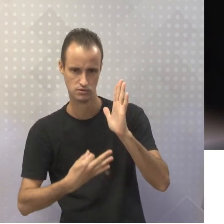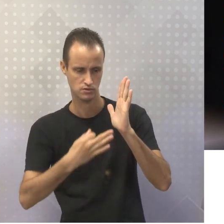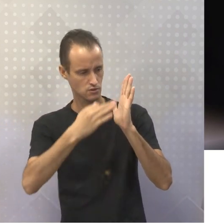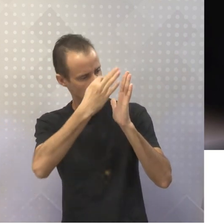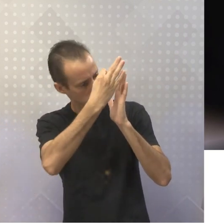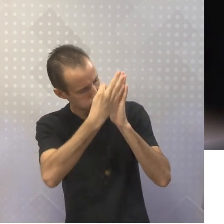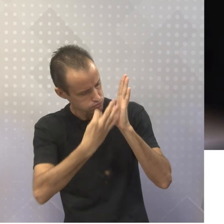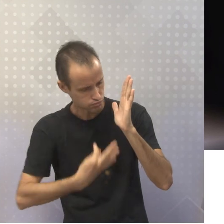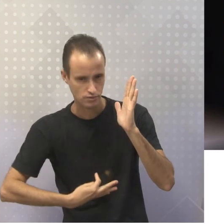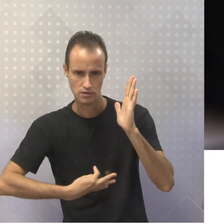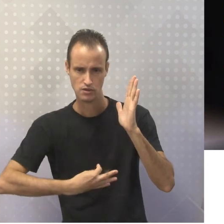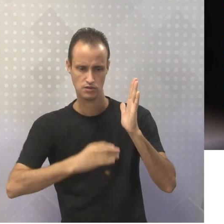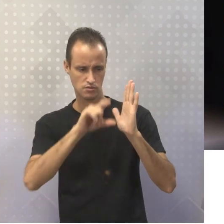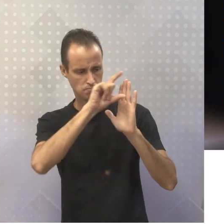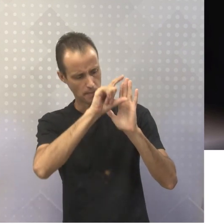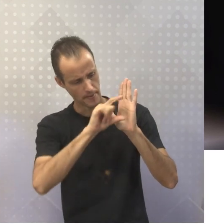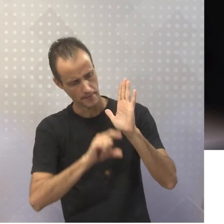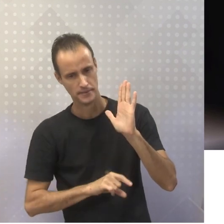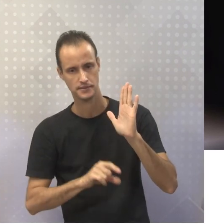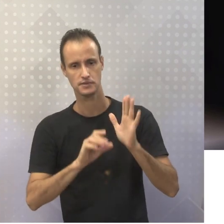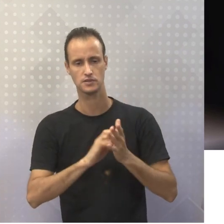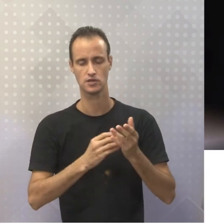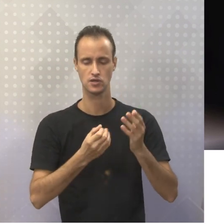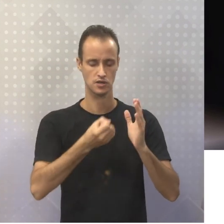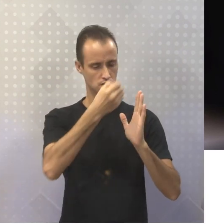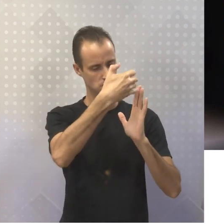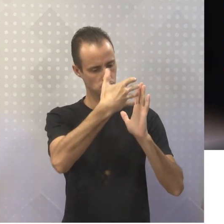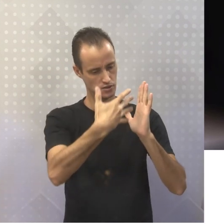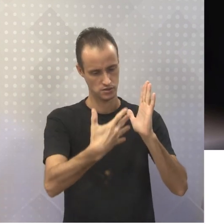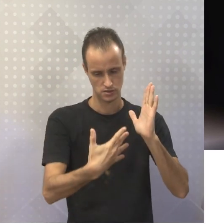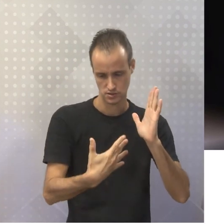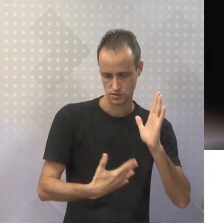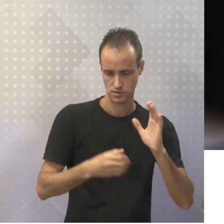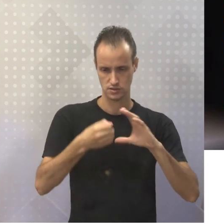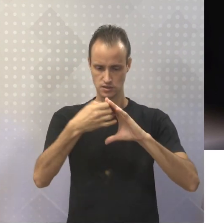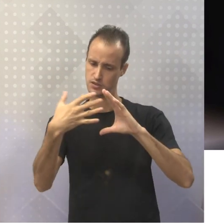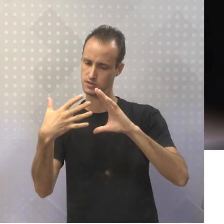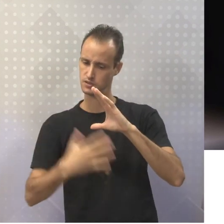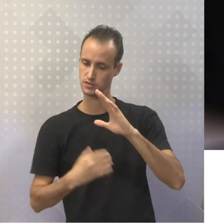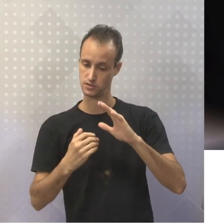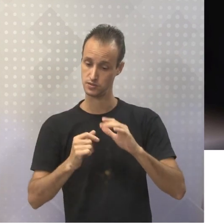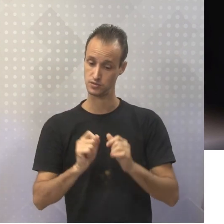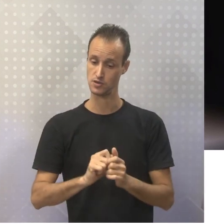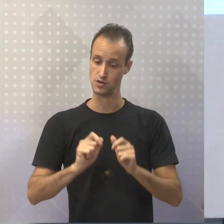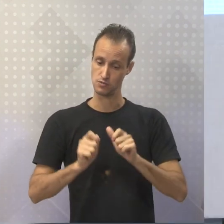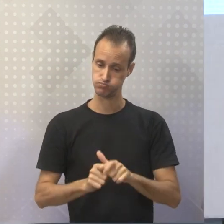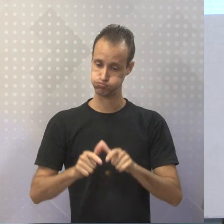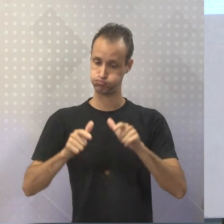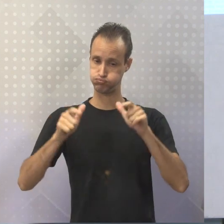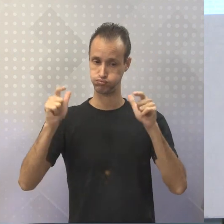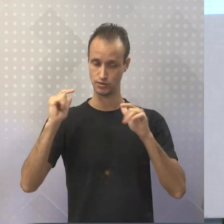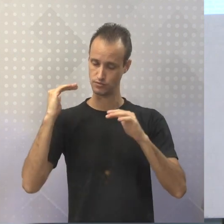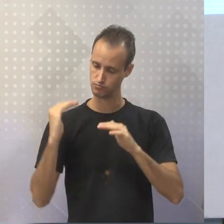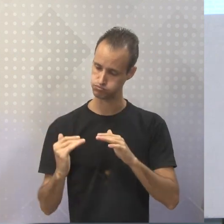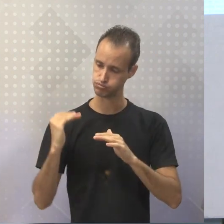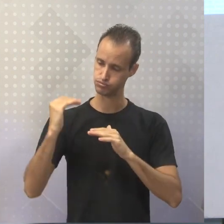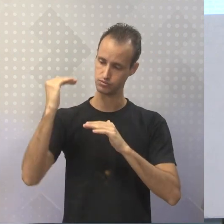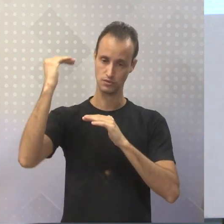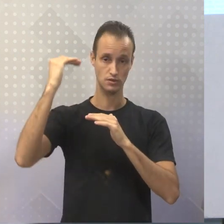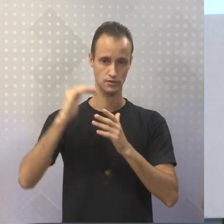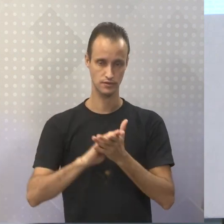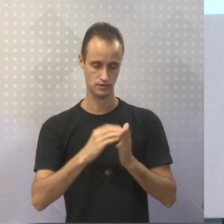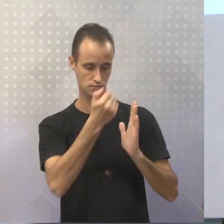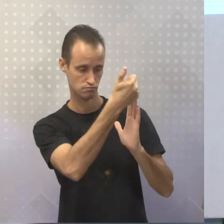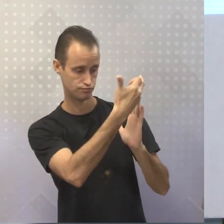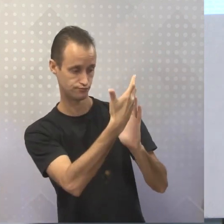desse, né, os parágrafos seguintes, os fatores da liderança e do aumento da produção. Ou seja, lá eu vou ter o